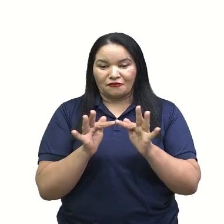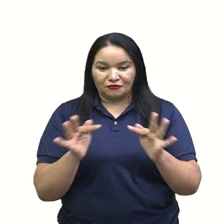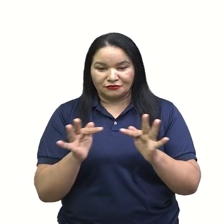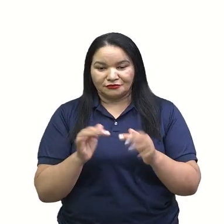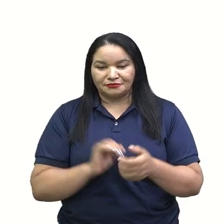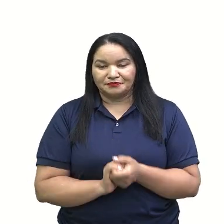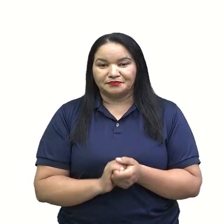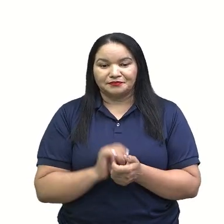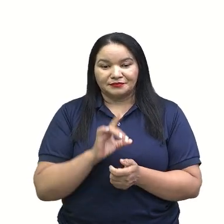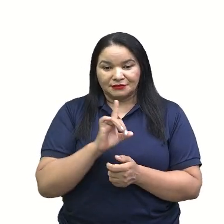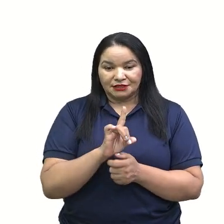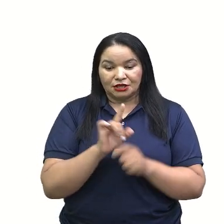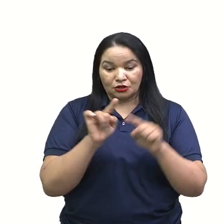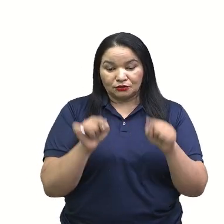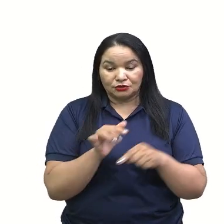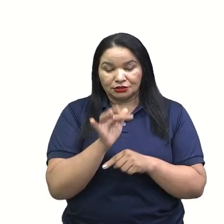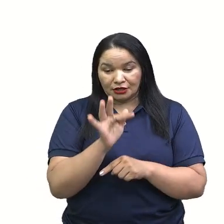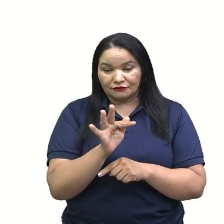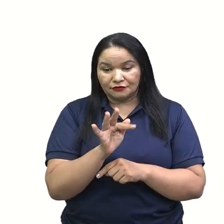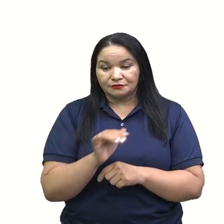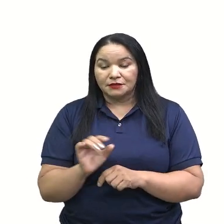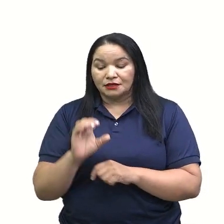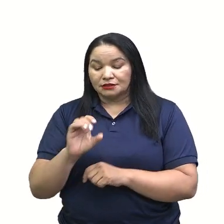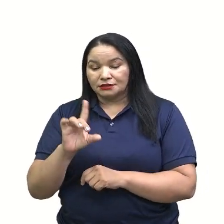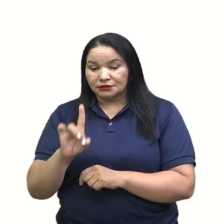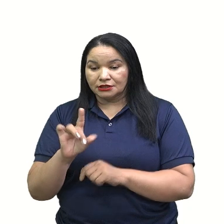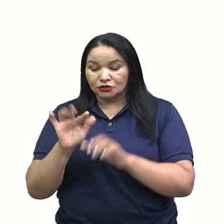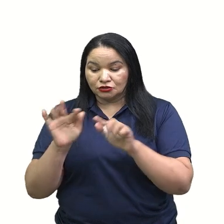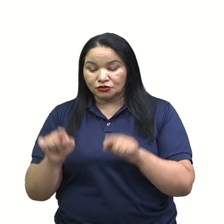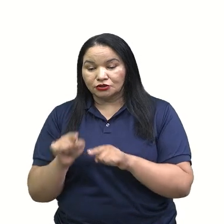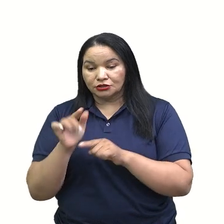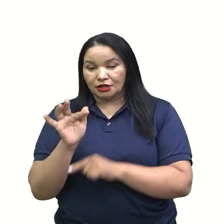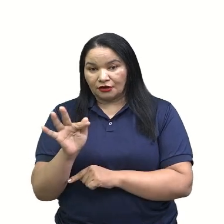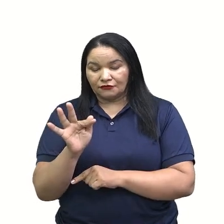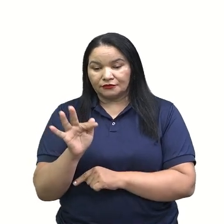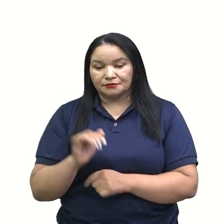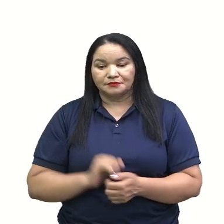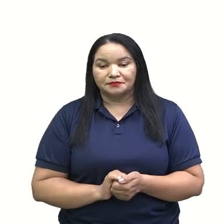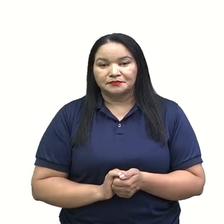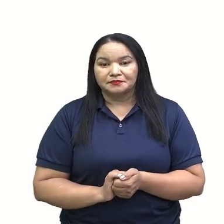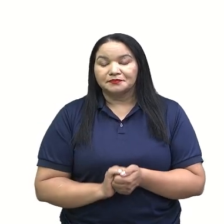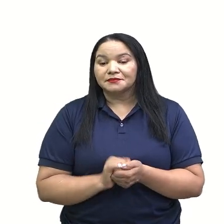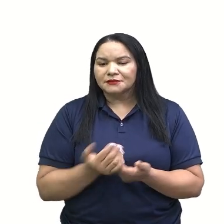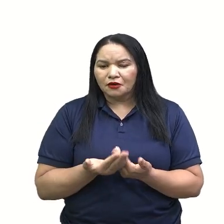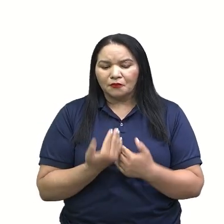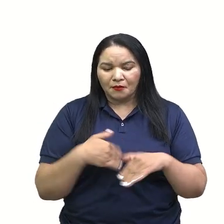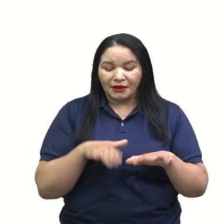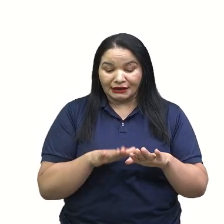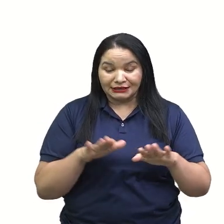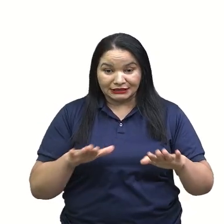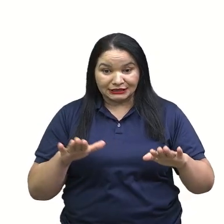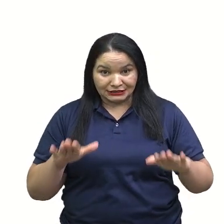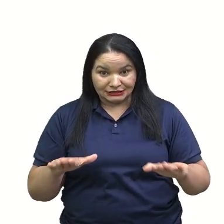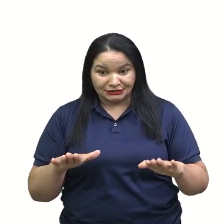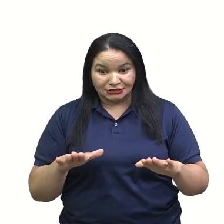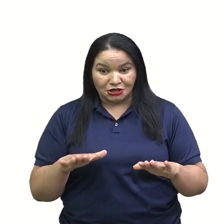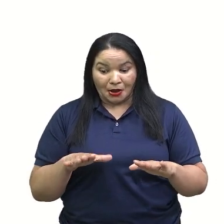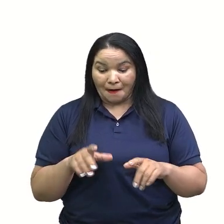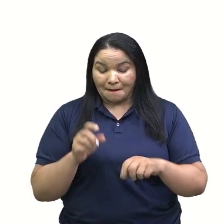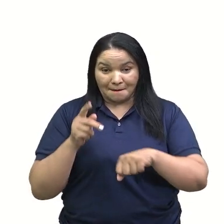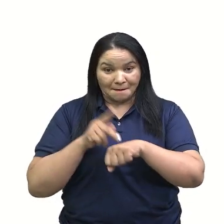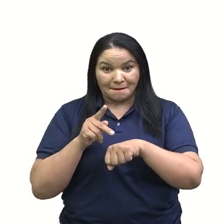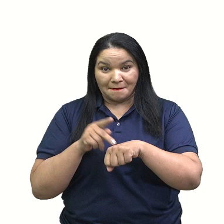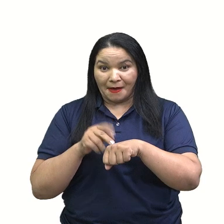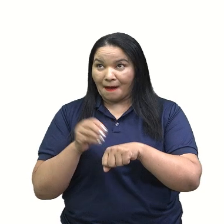Domínio de F contra domínio de F. O que é que vai acontecer? Essas crianças, elas vão lançar pedras